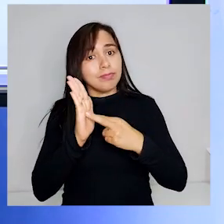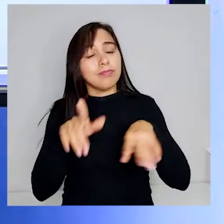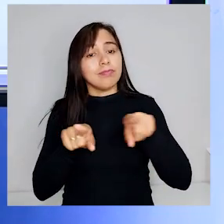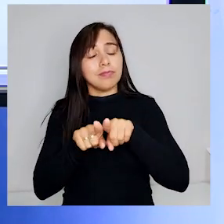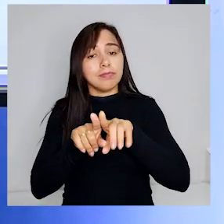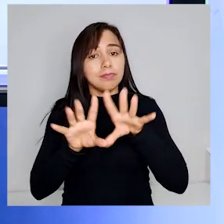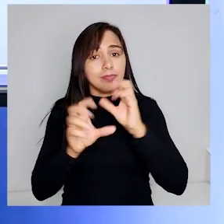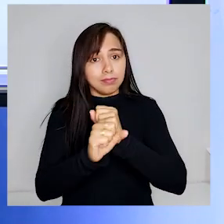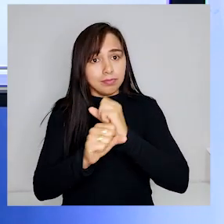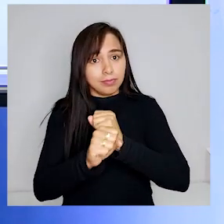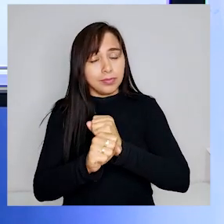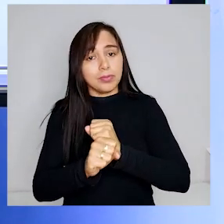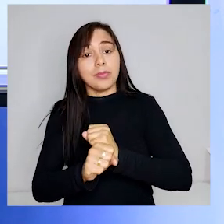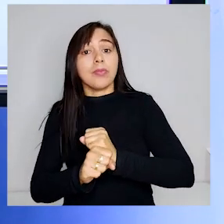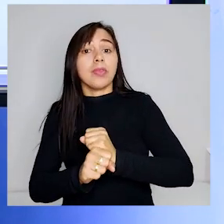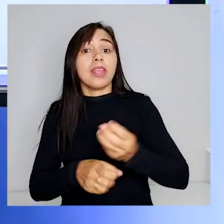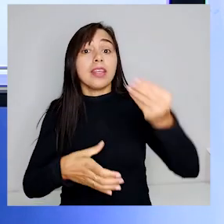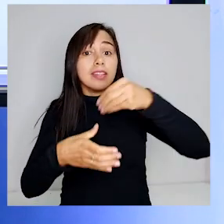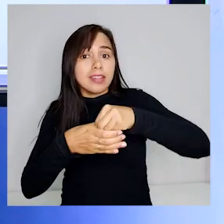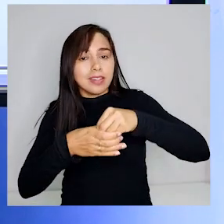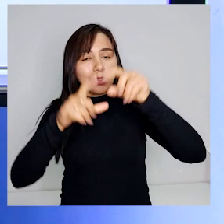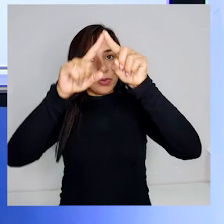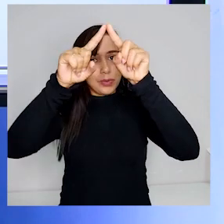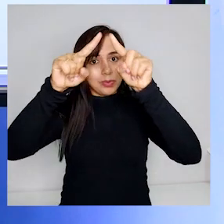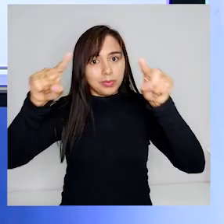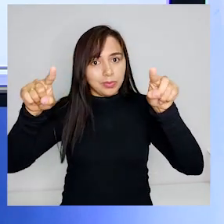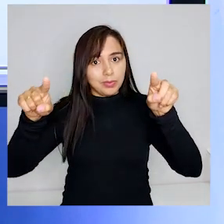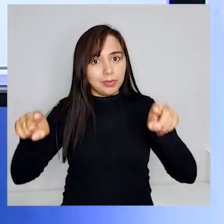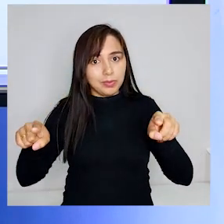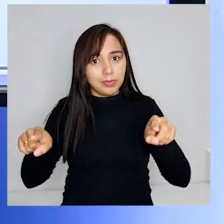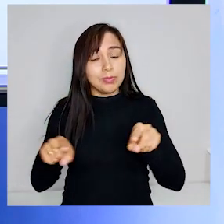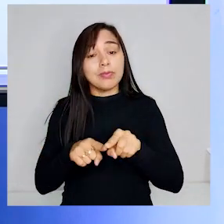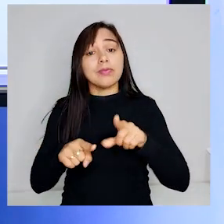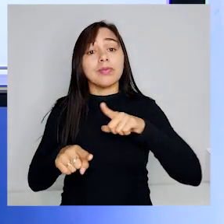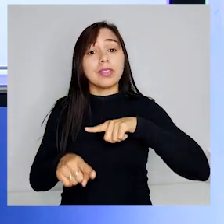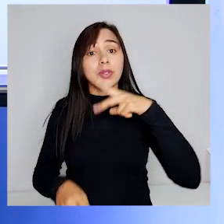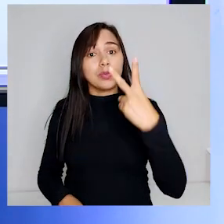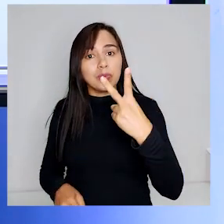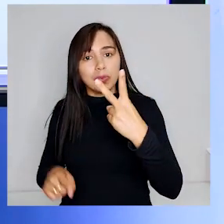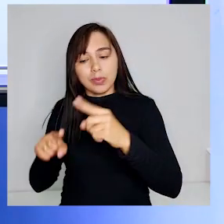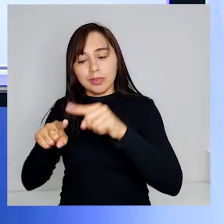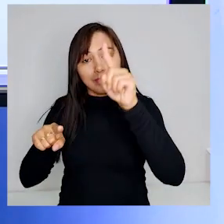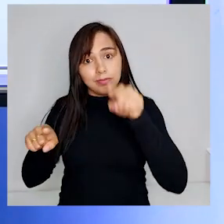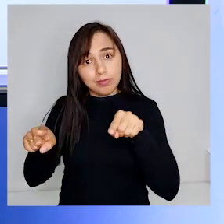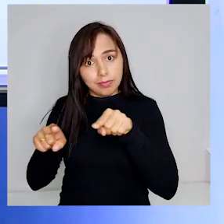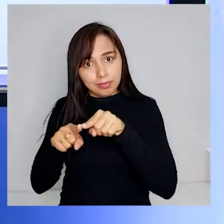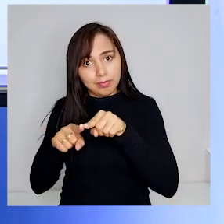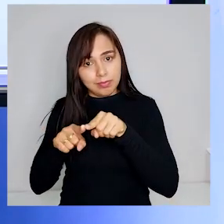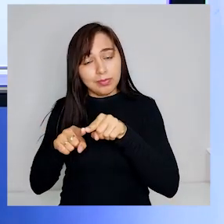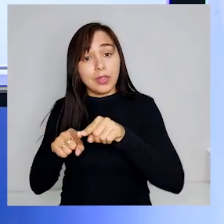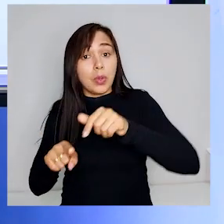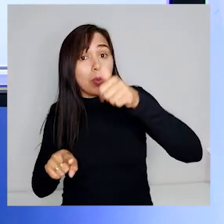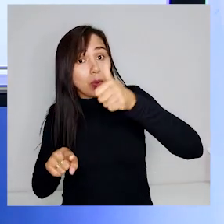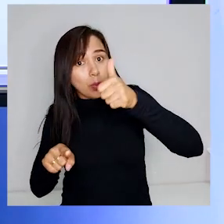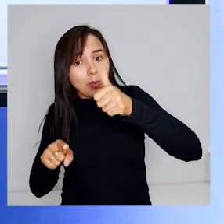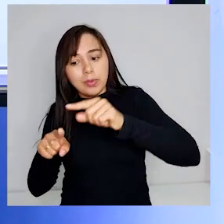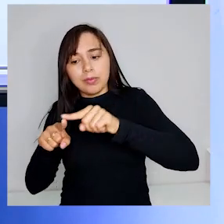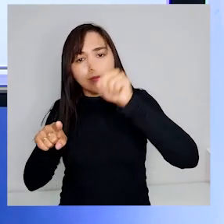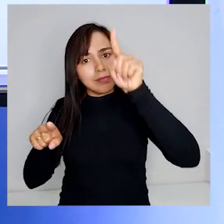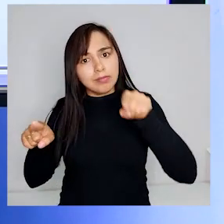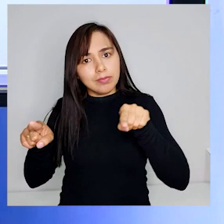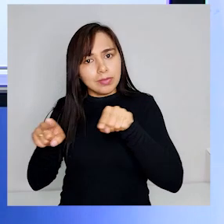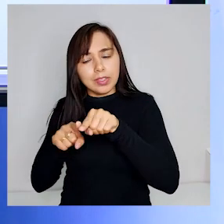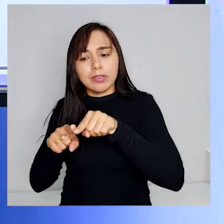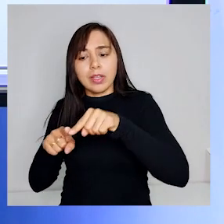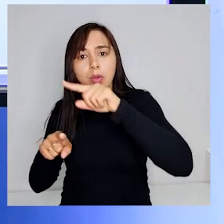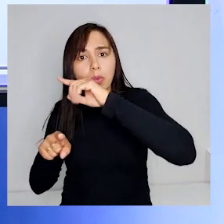4 partes, tá? Se você olhar, o menor ele tem 3 partes e o maior tem 4 partes.